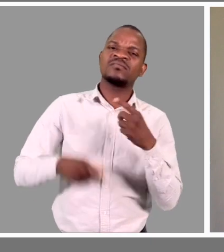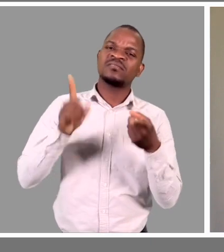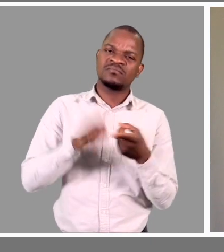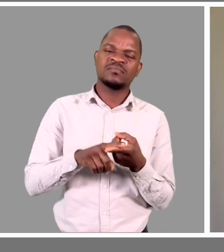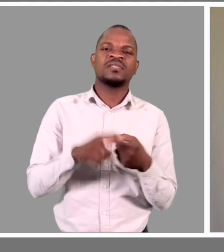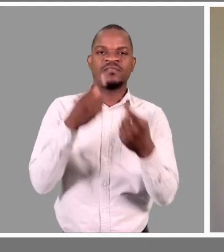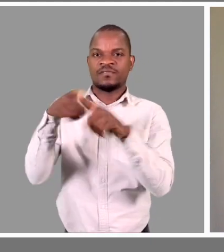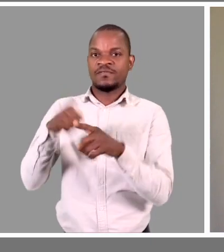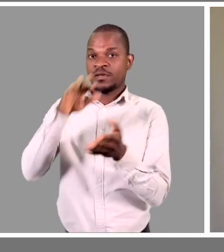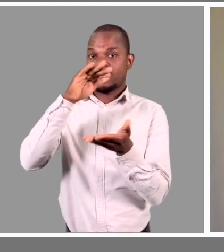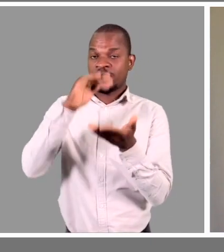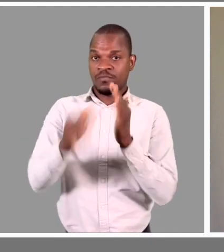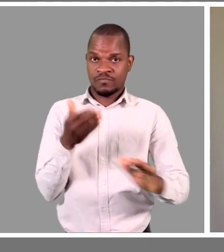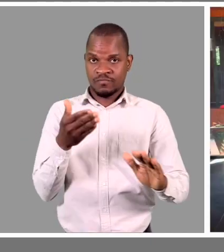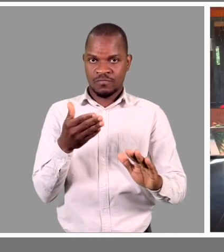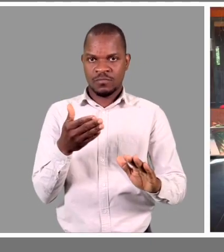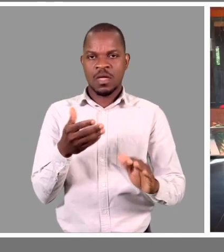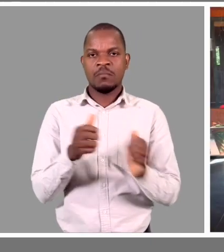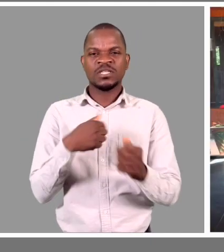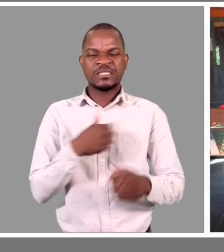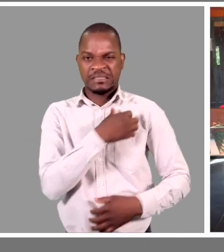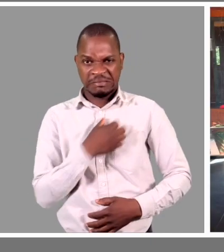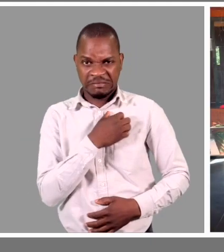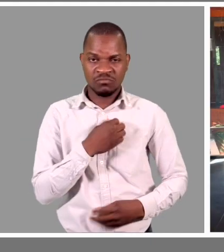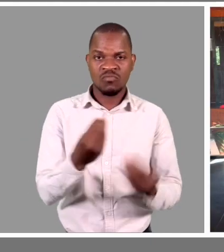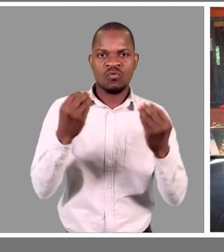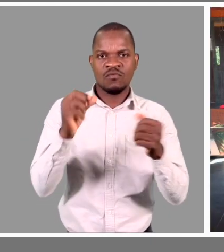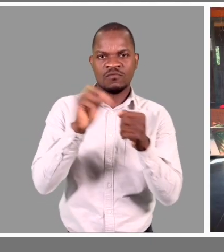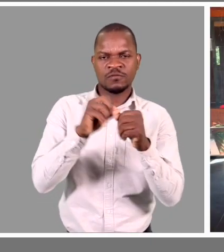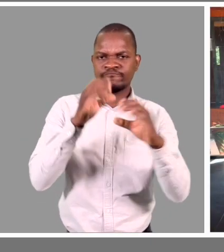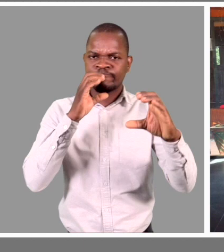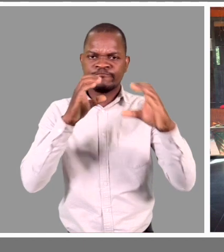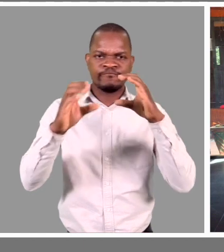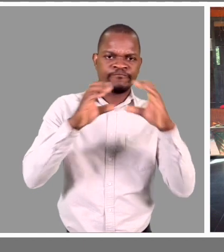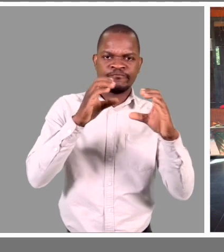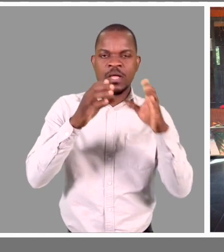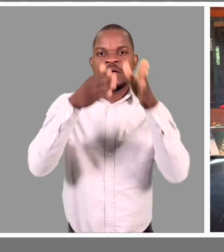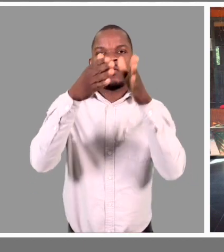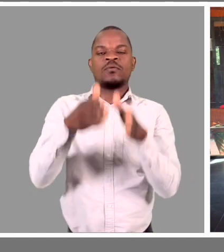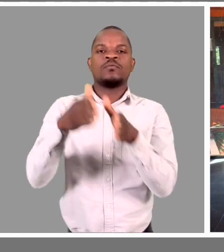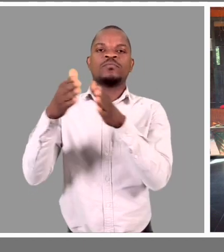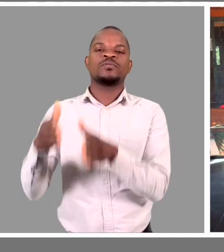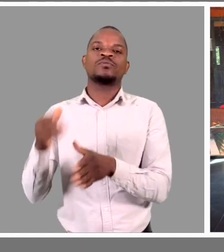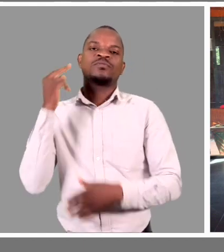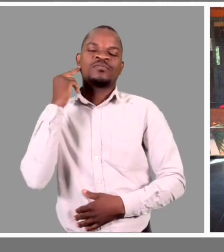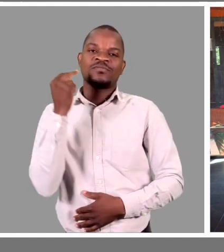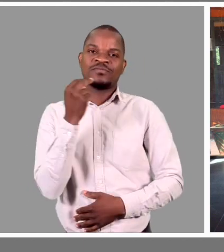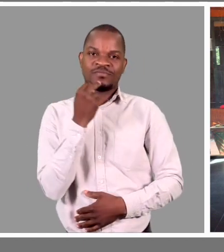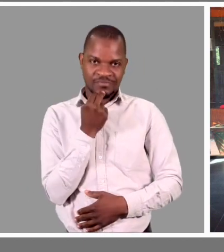numa tentativa, numa luta de poder comunicar com as pessoas com deficiência